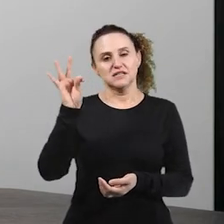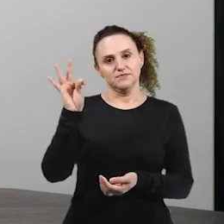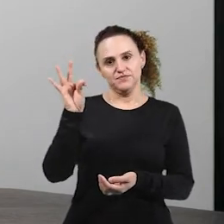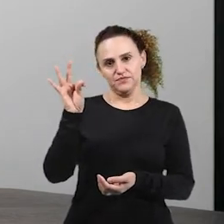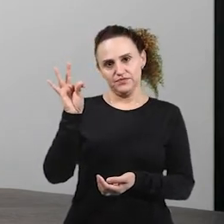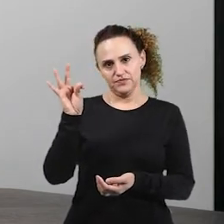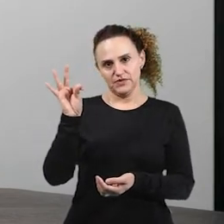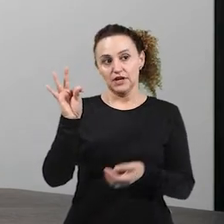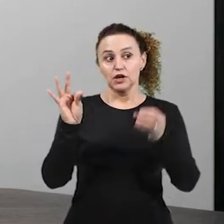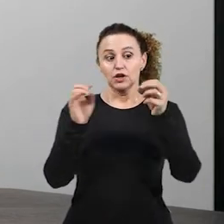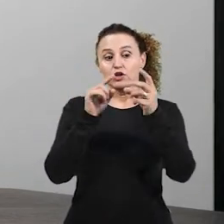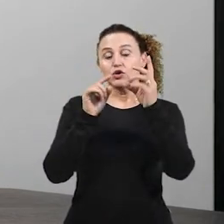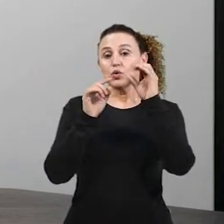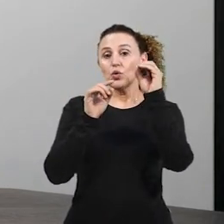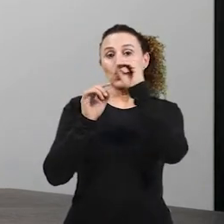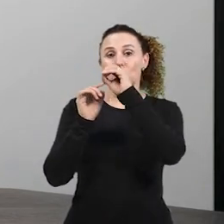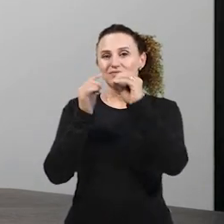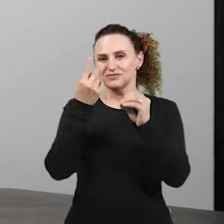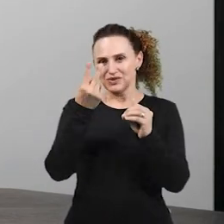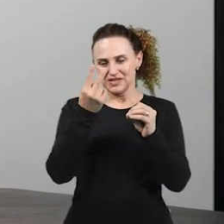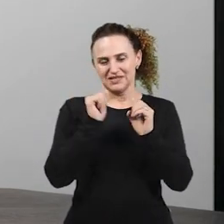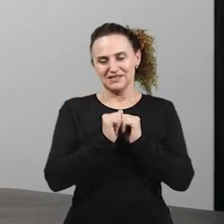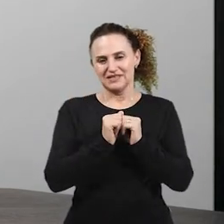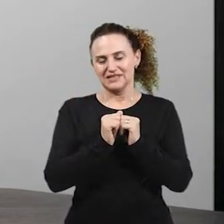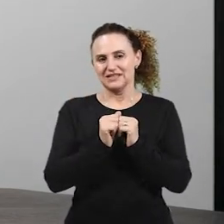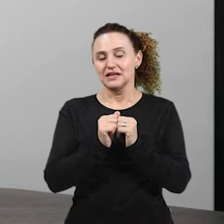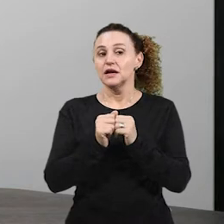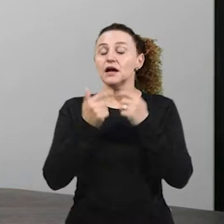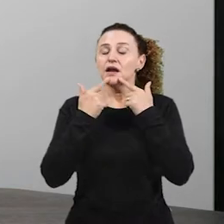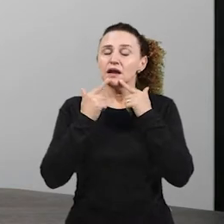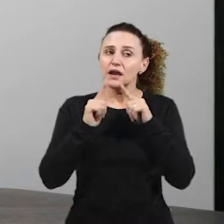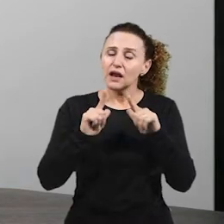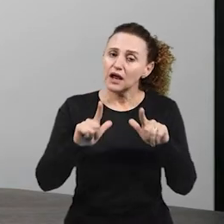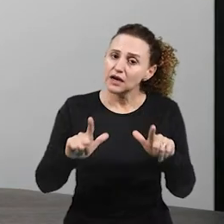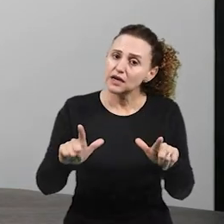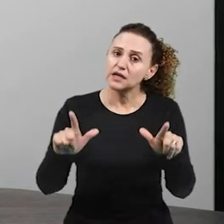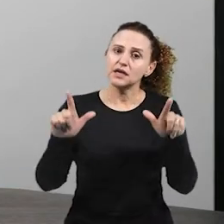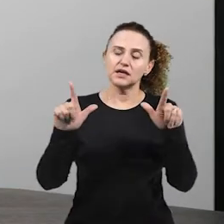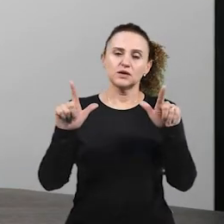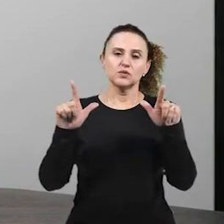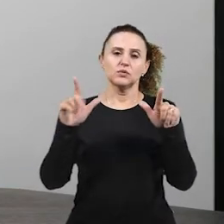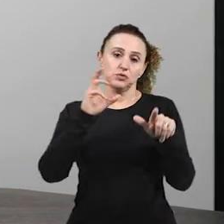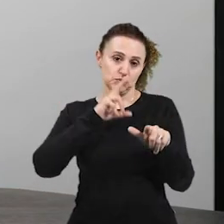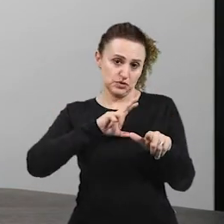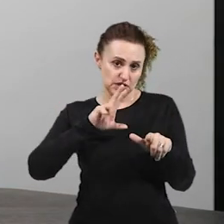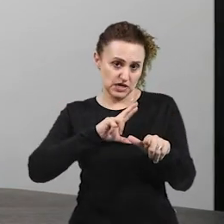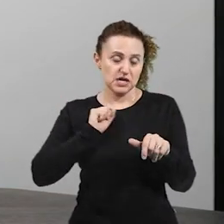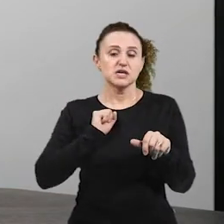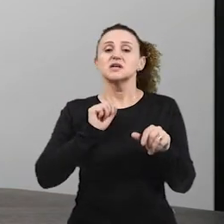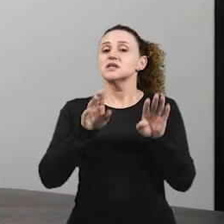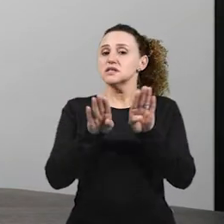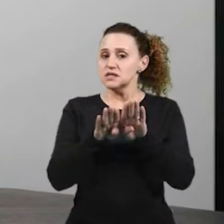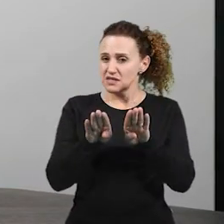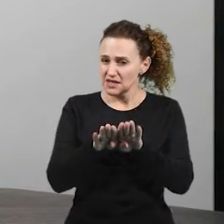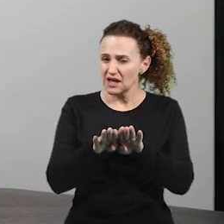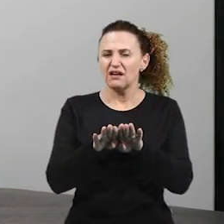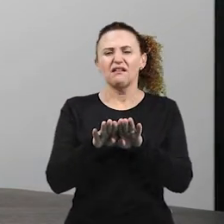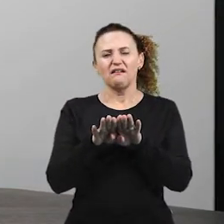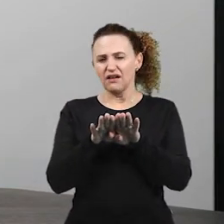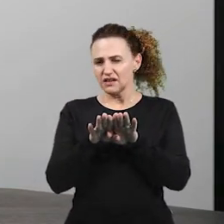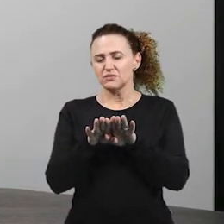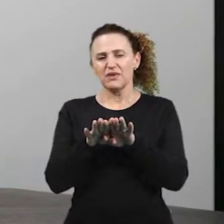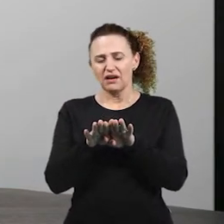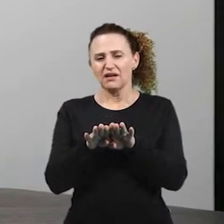dois vezes na língua portuguesa nós temos alguns casos que temos o veem voo